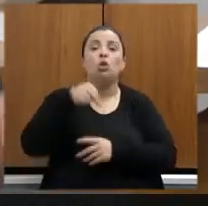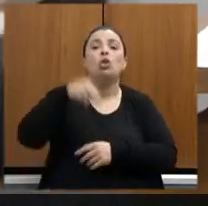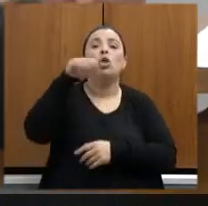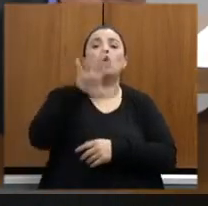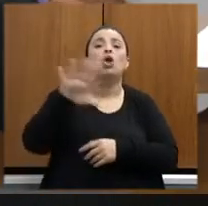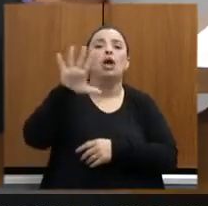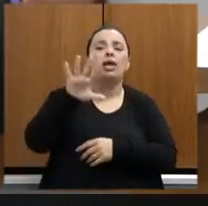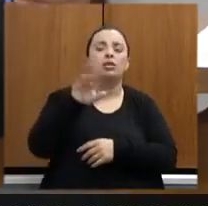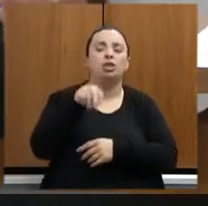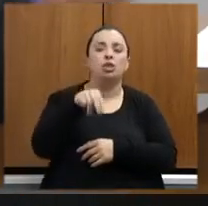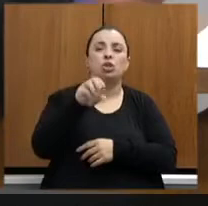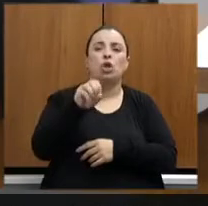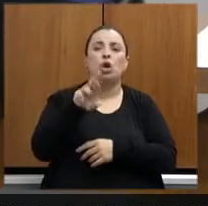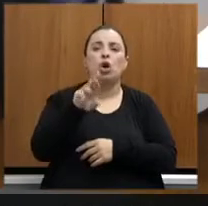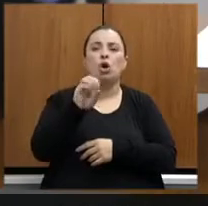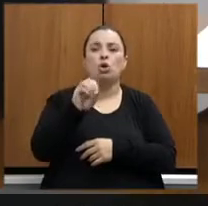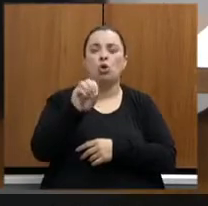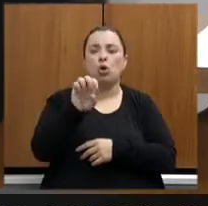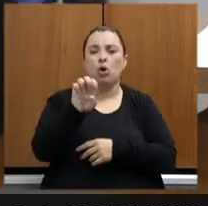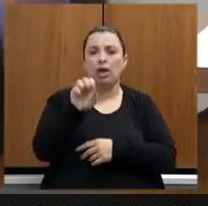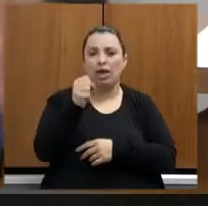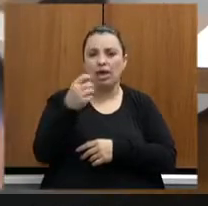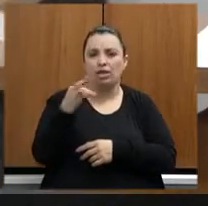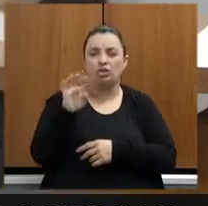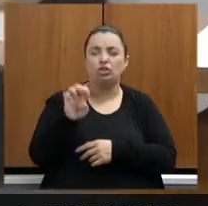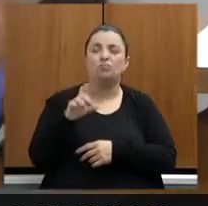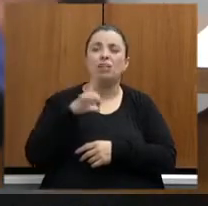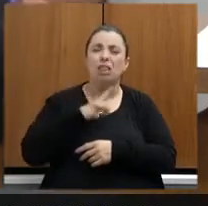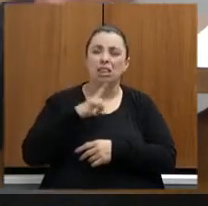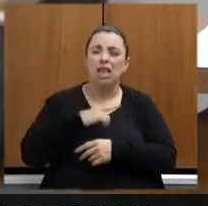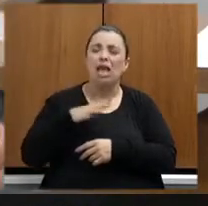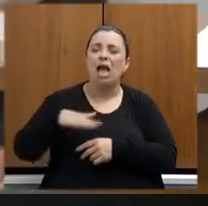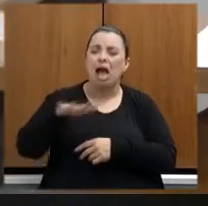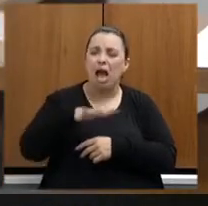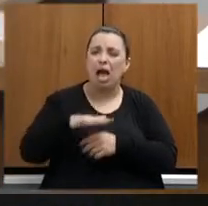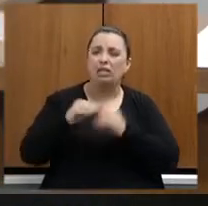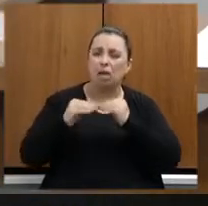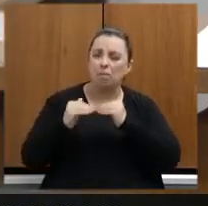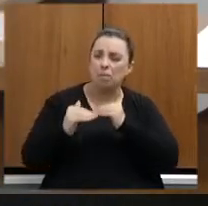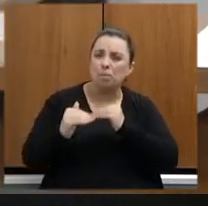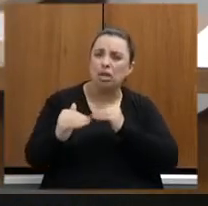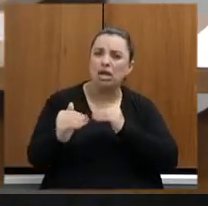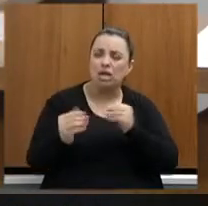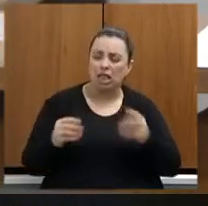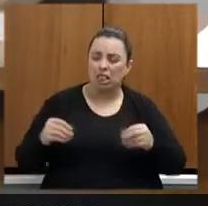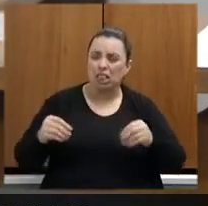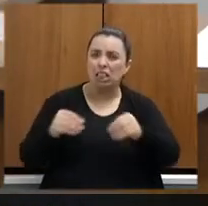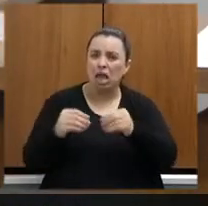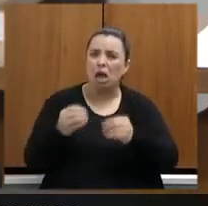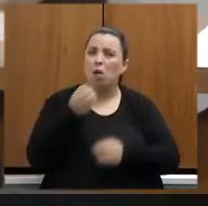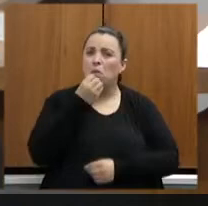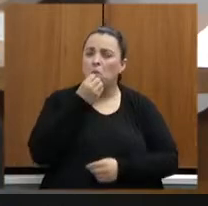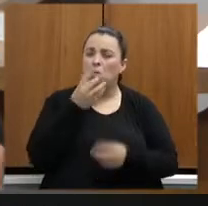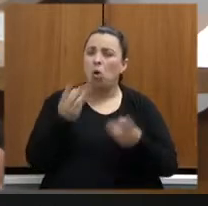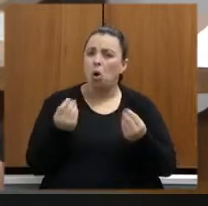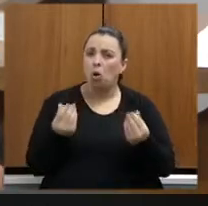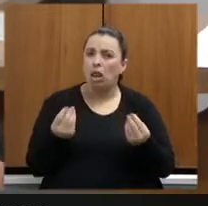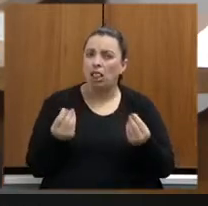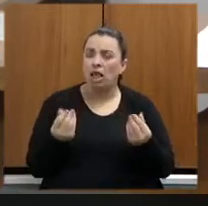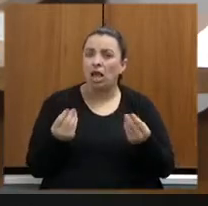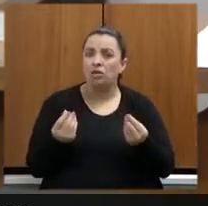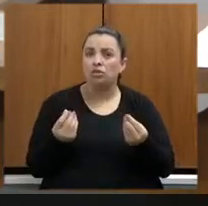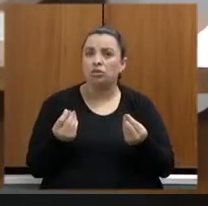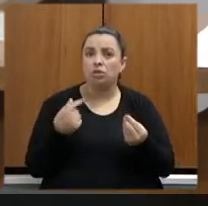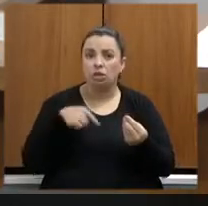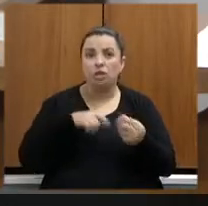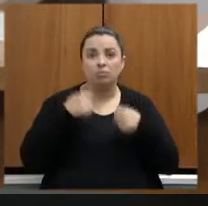áreas é planas de boa qualidade de terra e que temos que